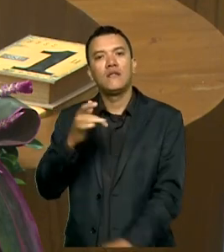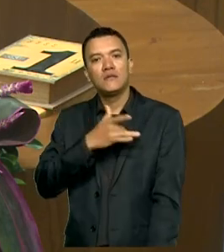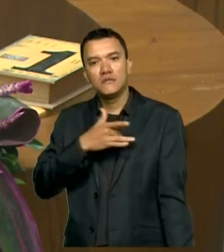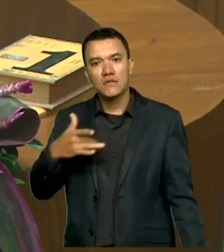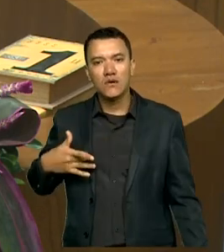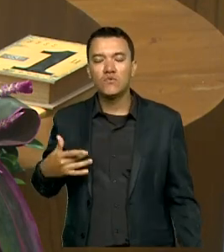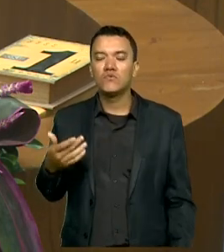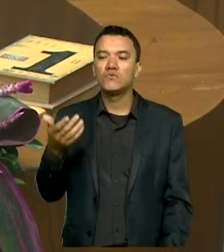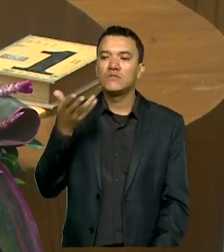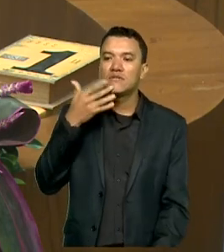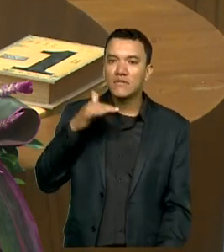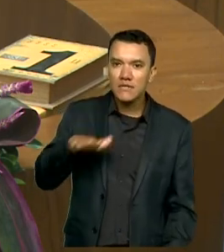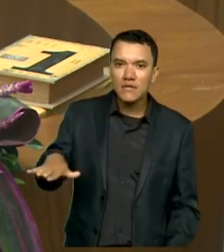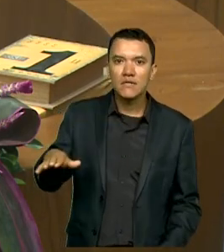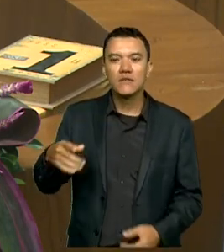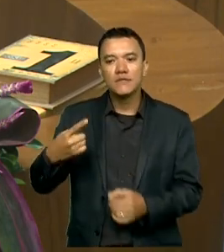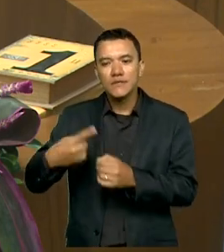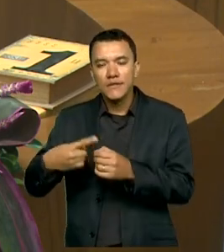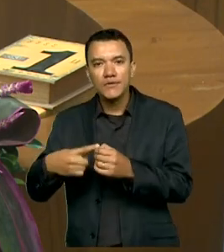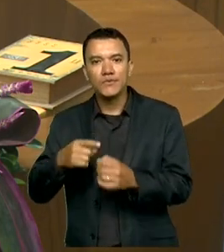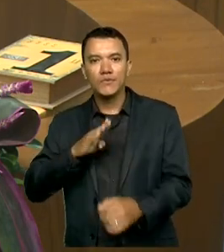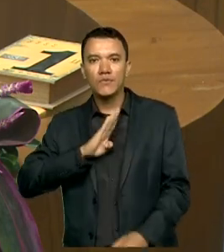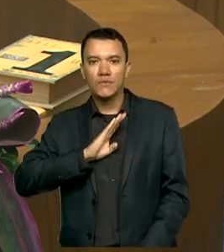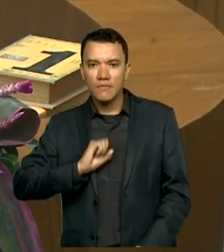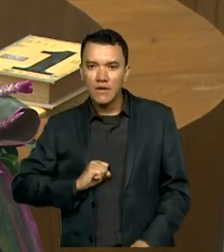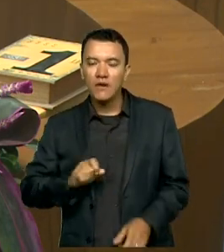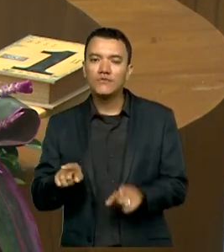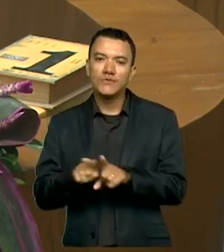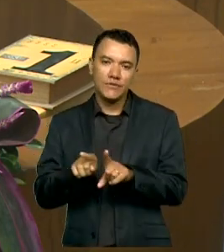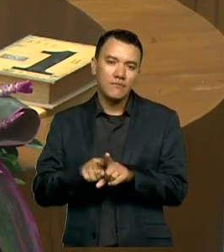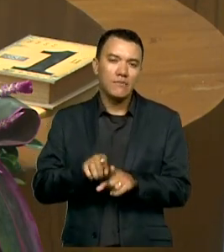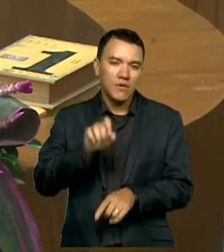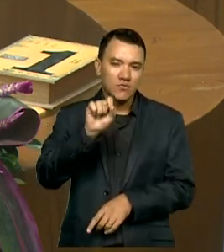crianças de Balsas e da região sul. Porque